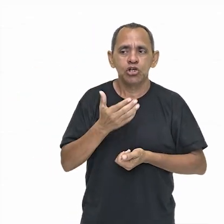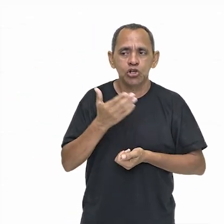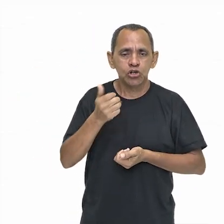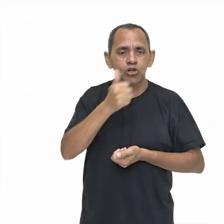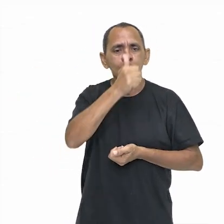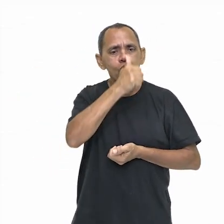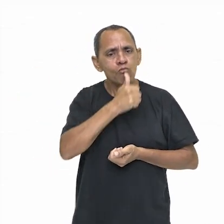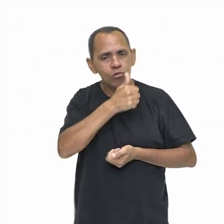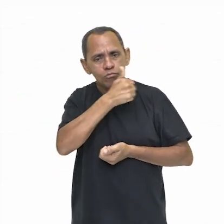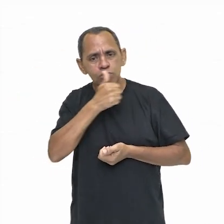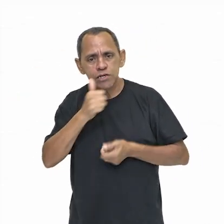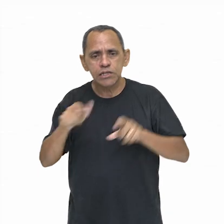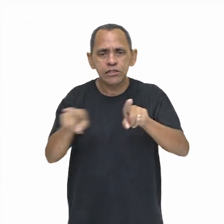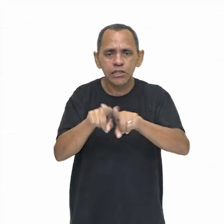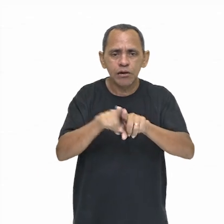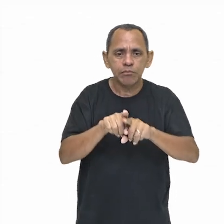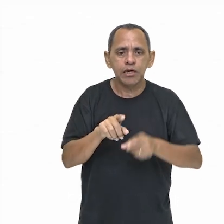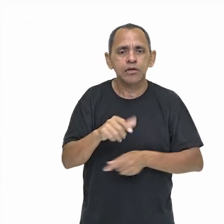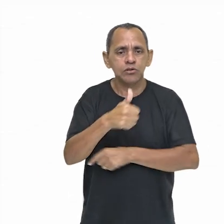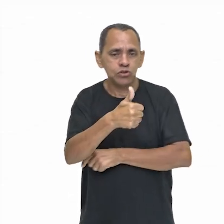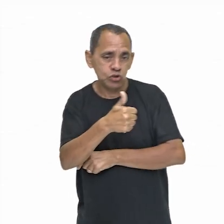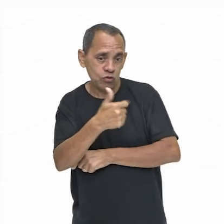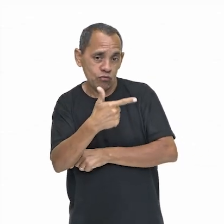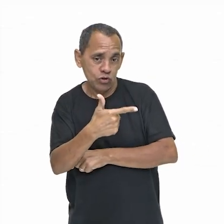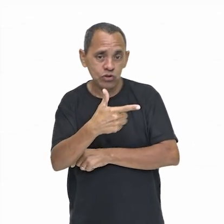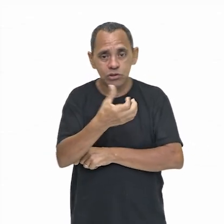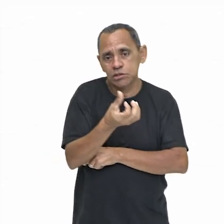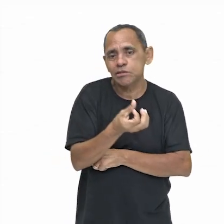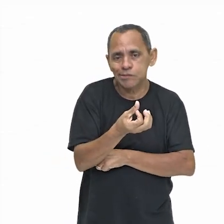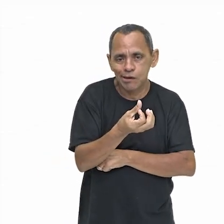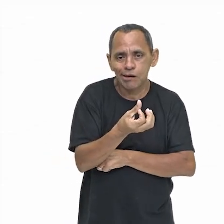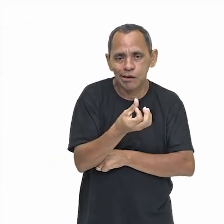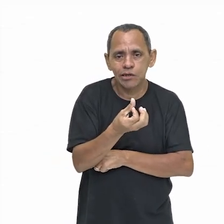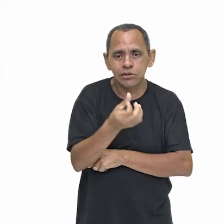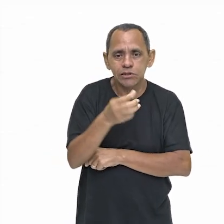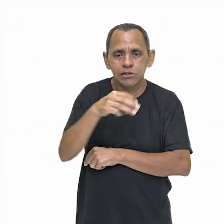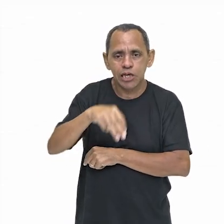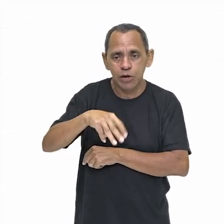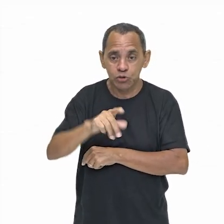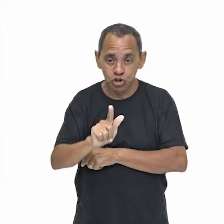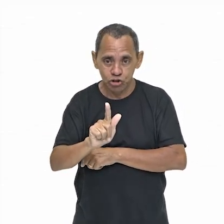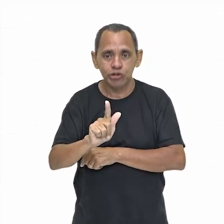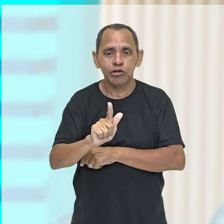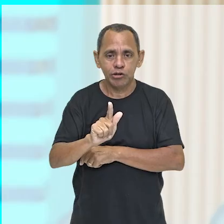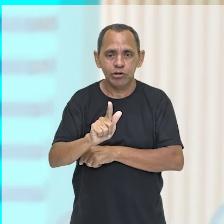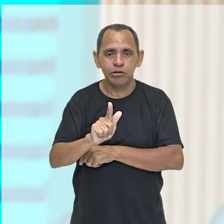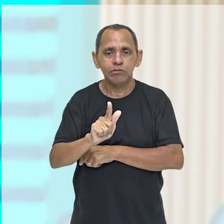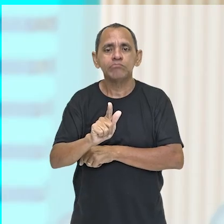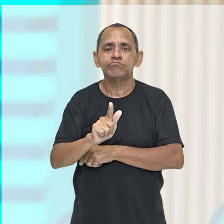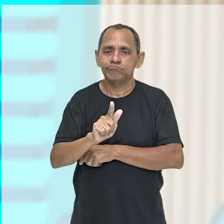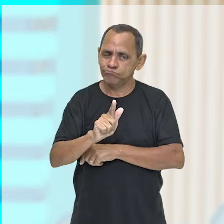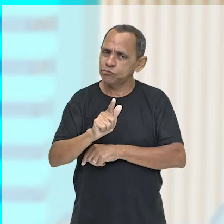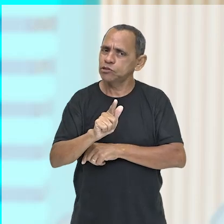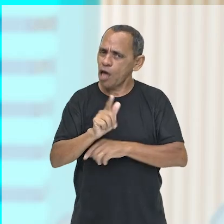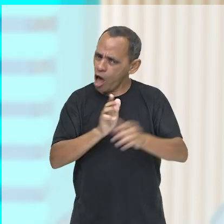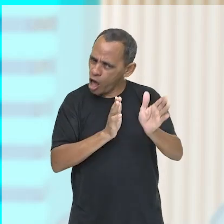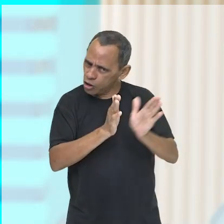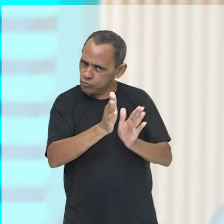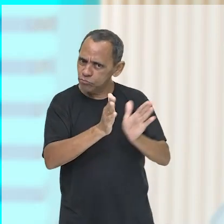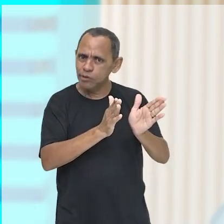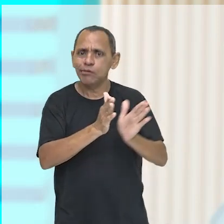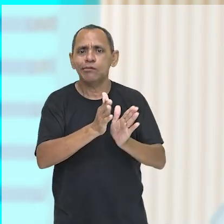que 126 miligramas por decilitro, então você está ali dentro da faixa de